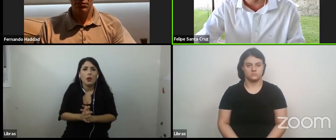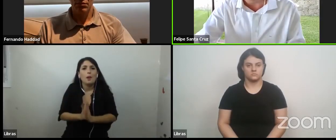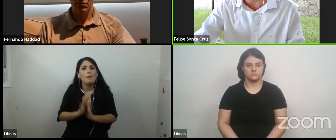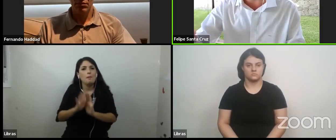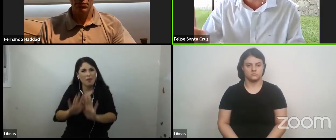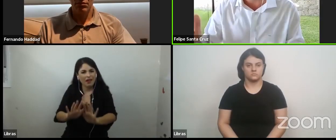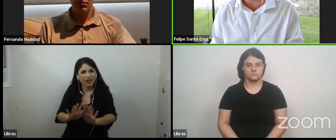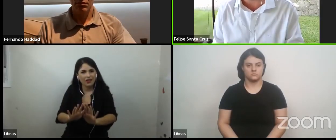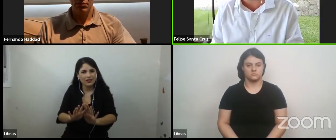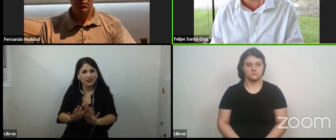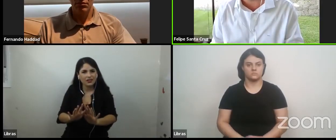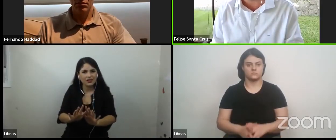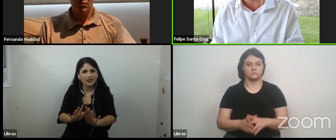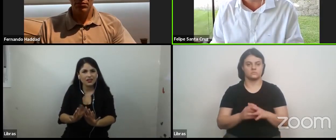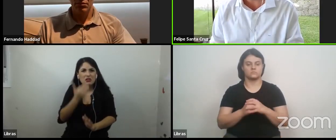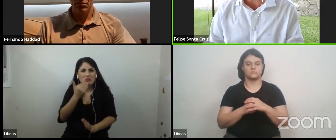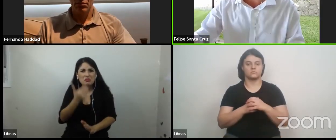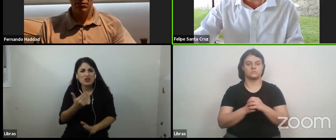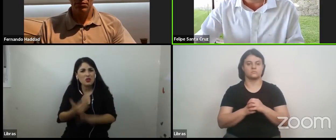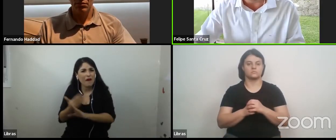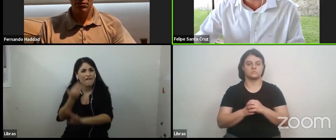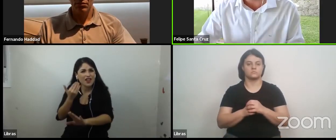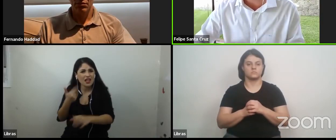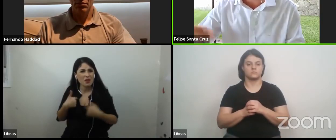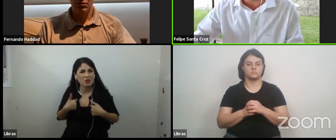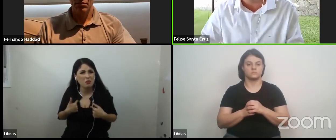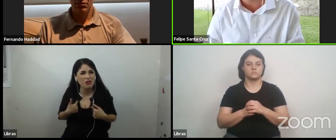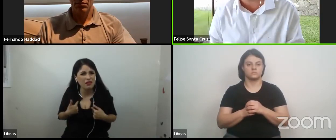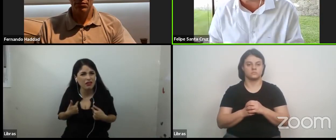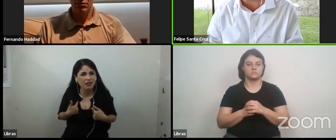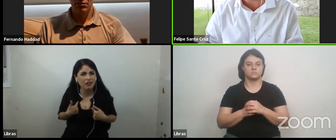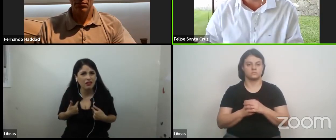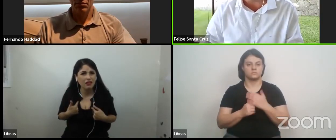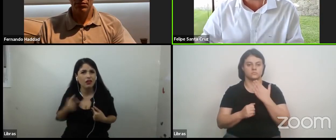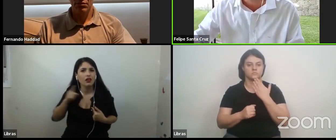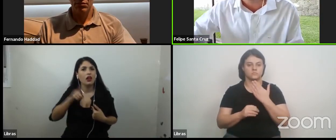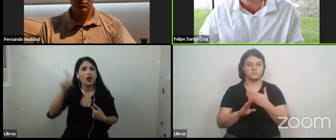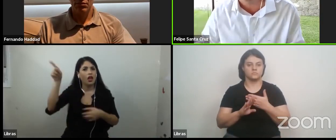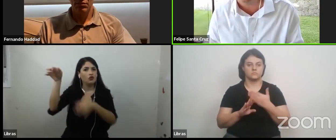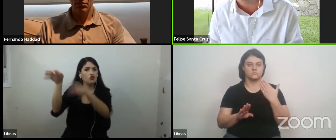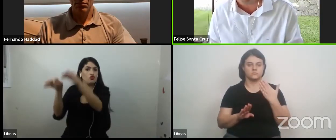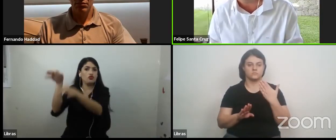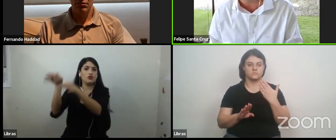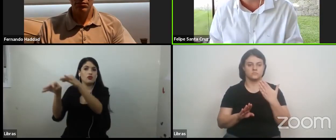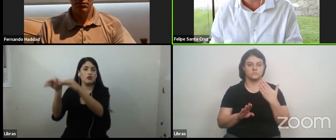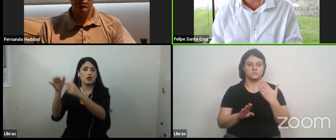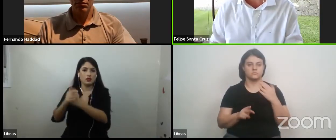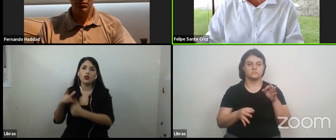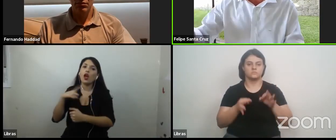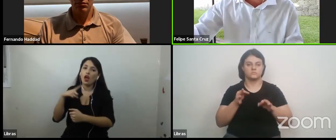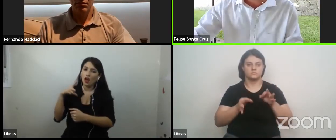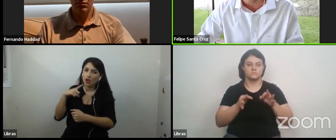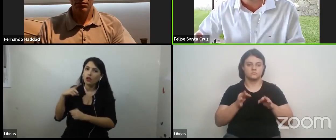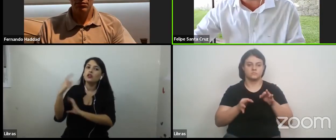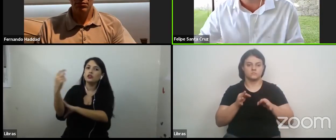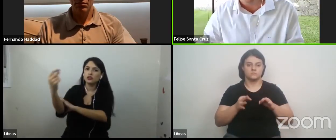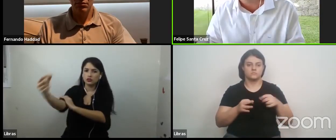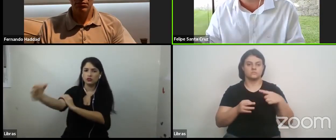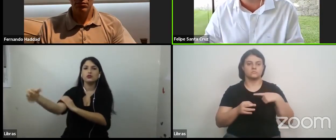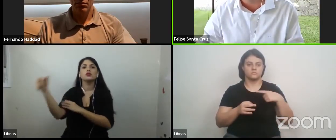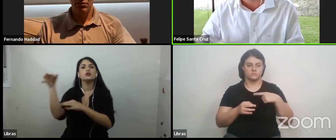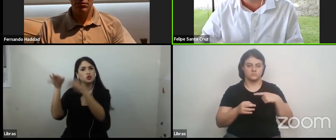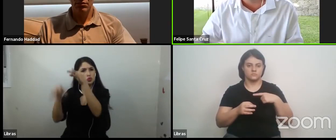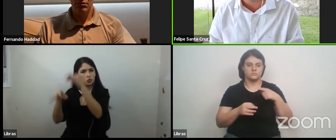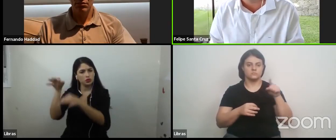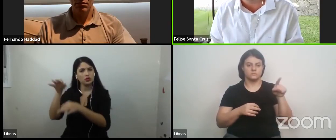Agora, pediu o meu afastamento. E quem impediu isso foi o judiciário. Então, há juízes em Berlim, há